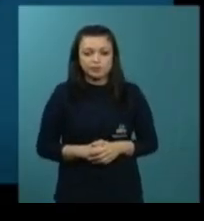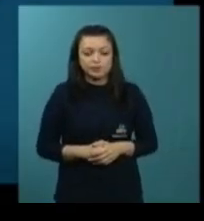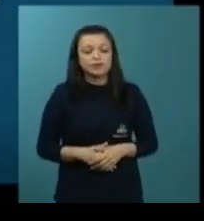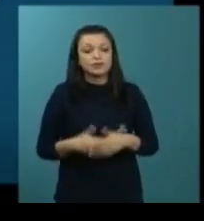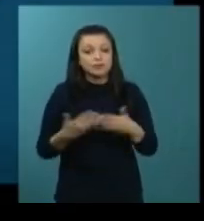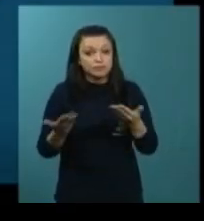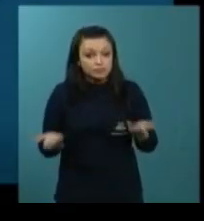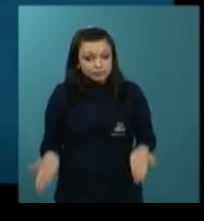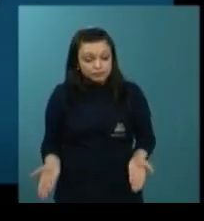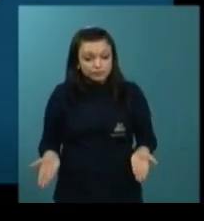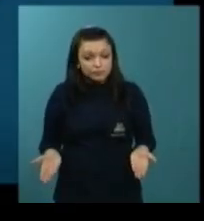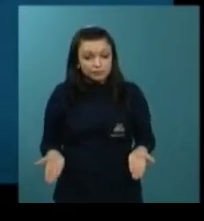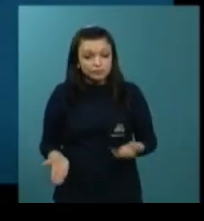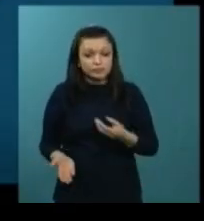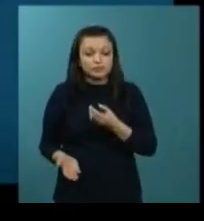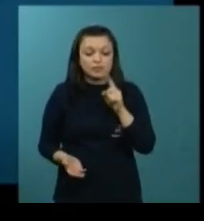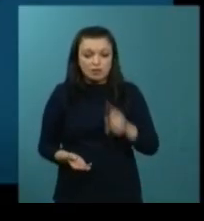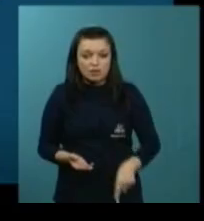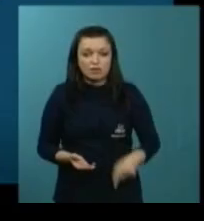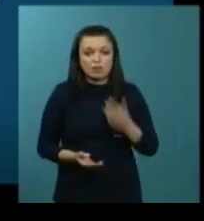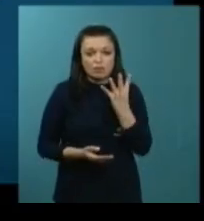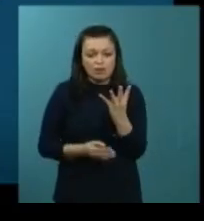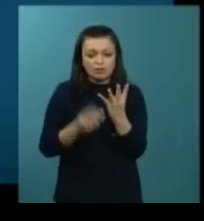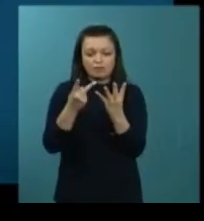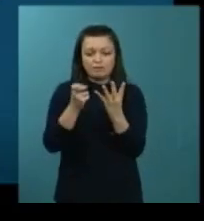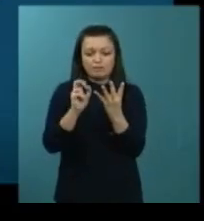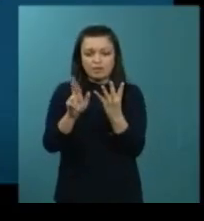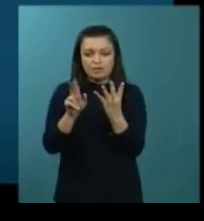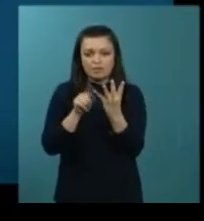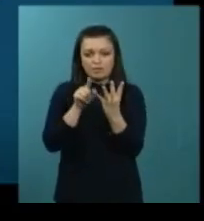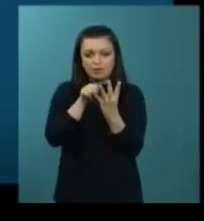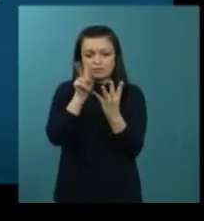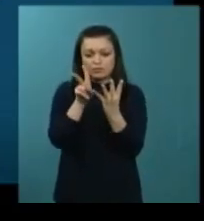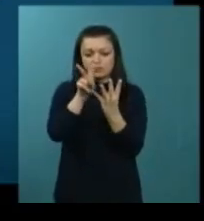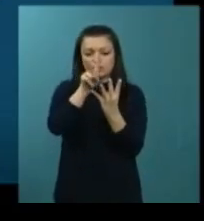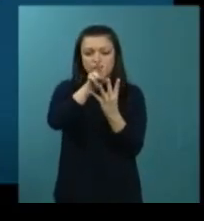Portanto, 4 pares ordenados.